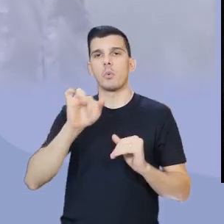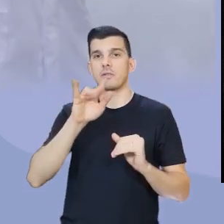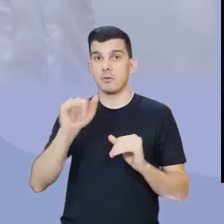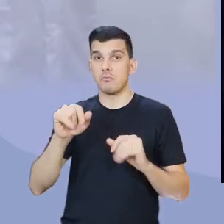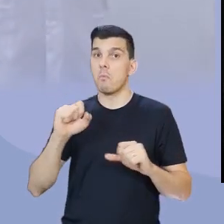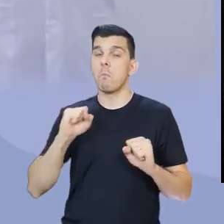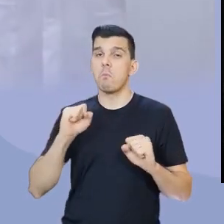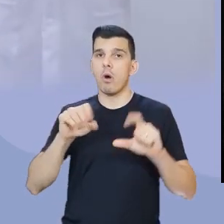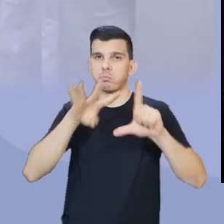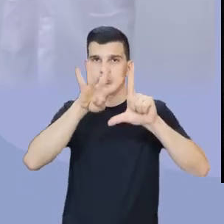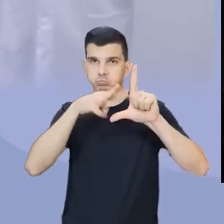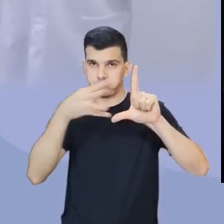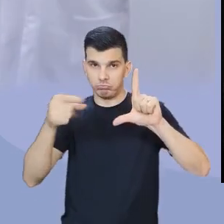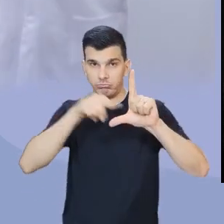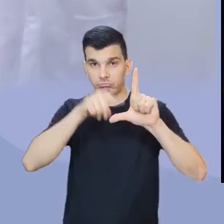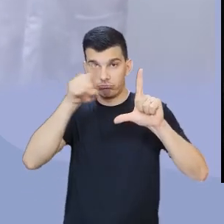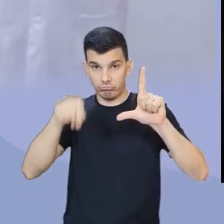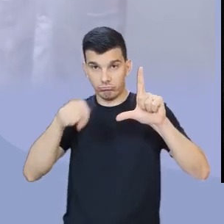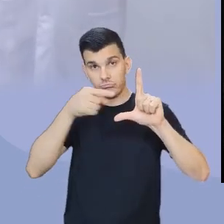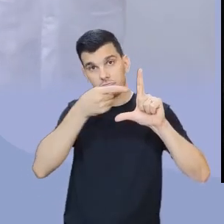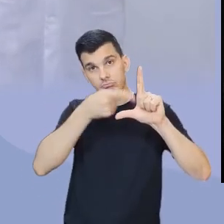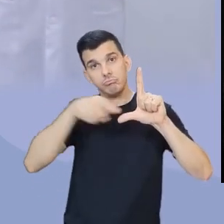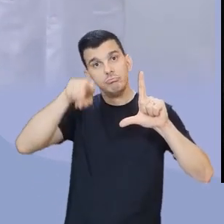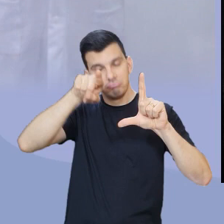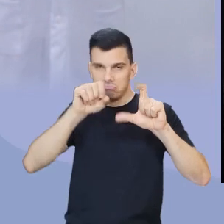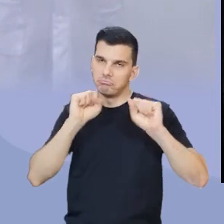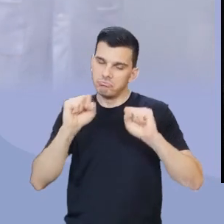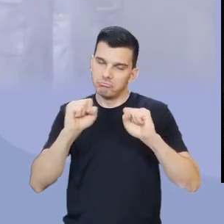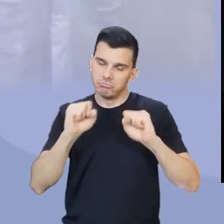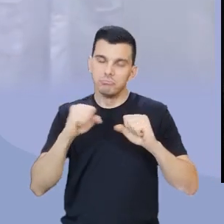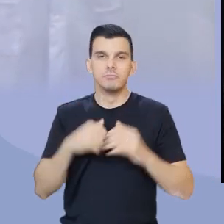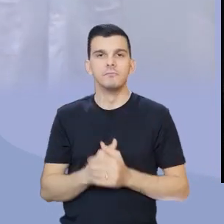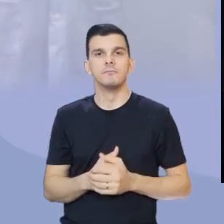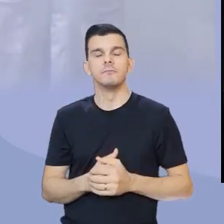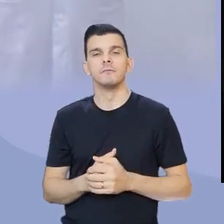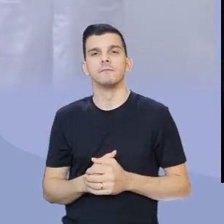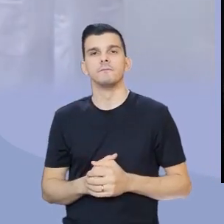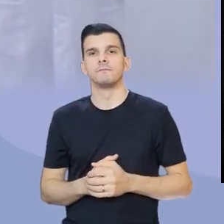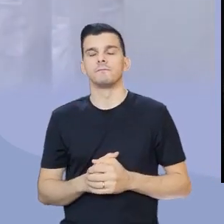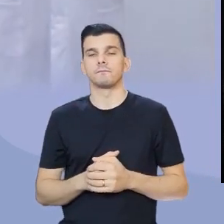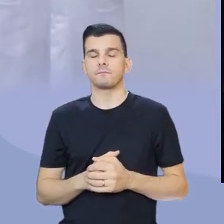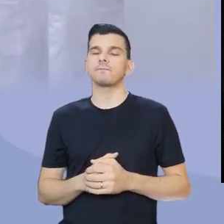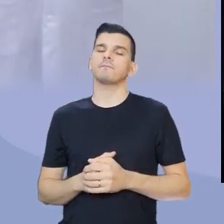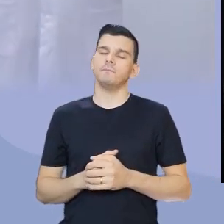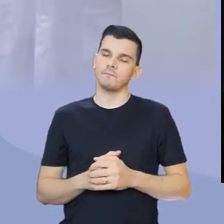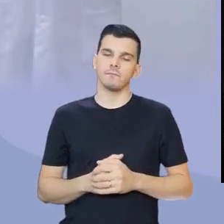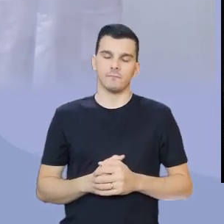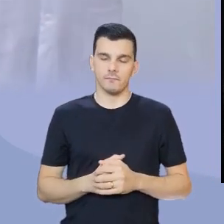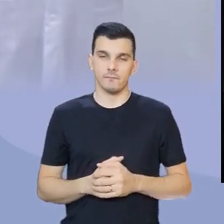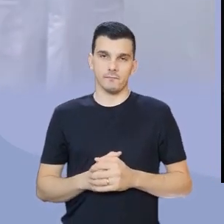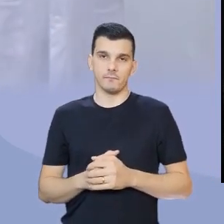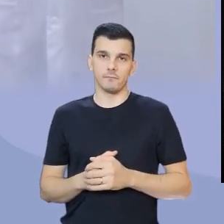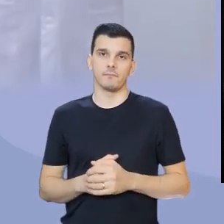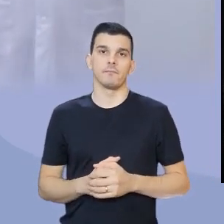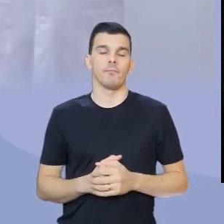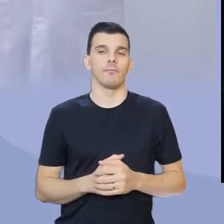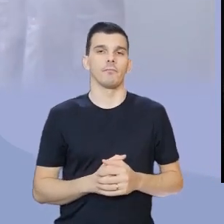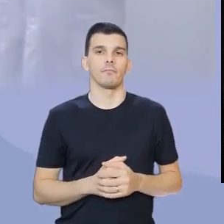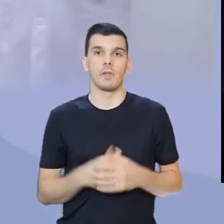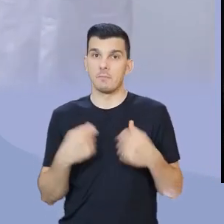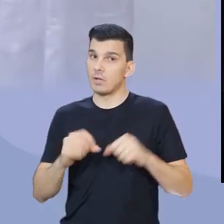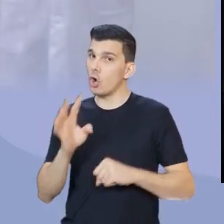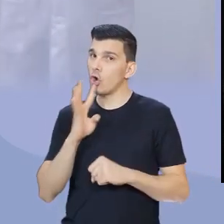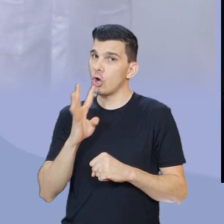gráficos do primeiro e do segundo grau. Gráfico do primeiro grau da função do primeiro grau, uma reta. Gráfico da função do segundo grau, uma parábola. Tem